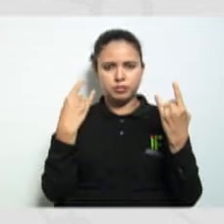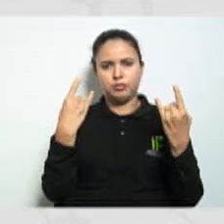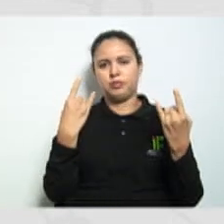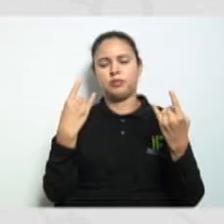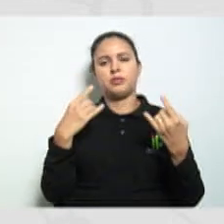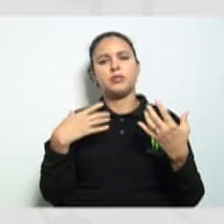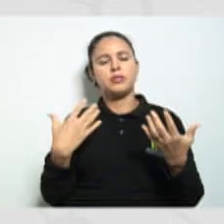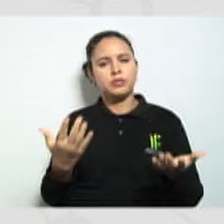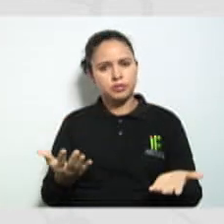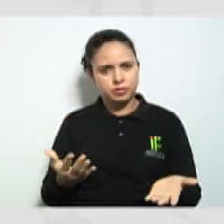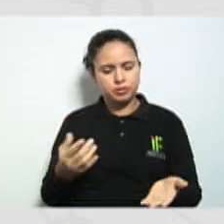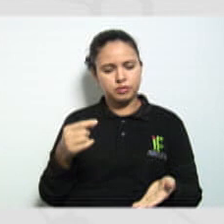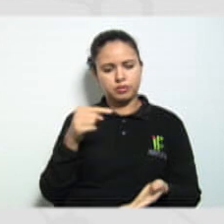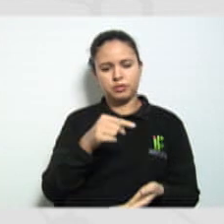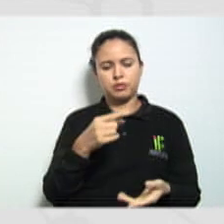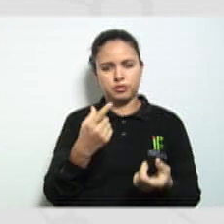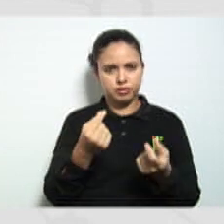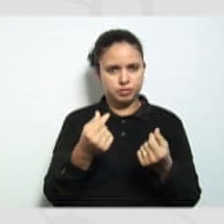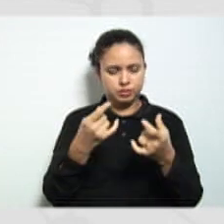será tributado.